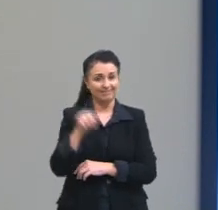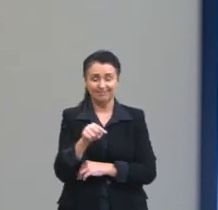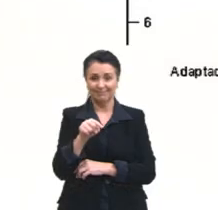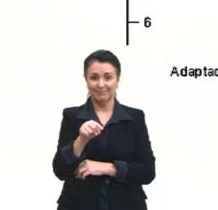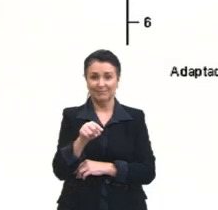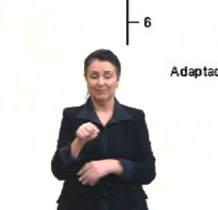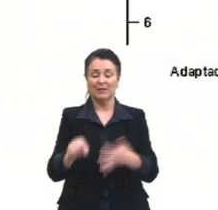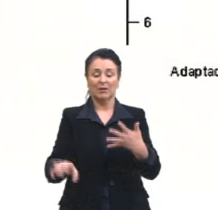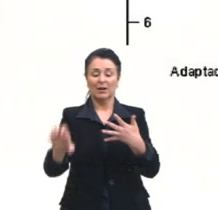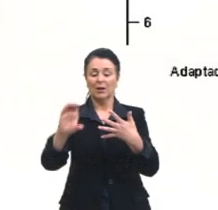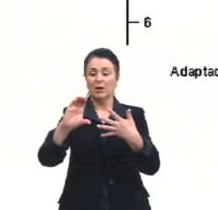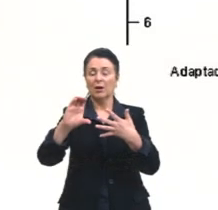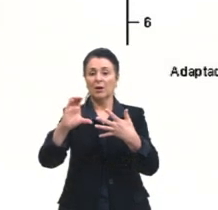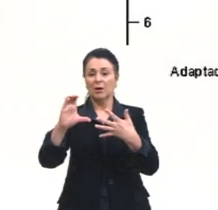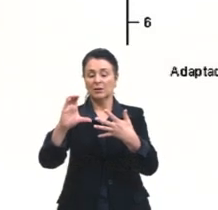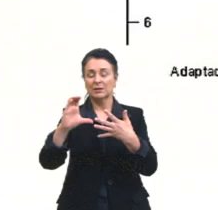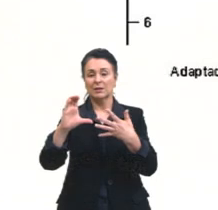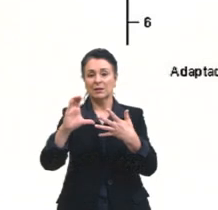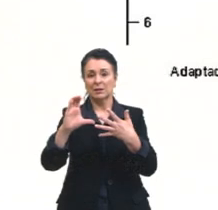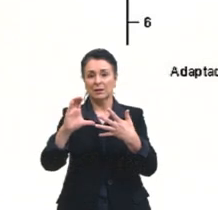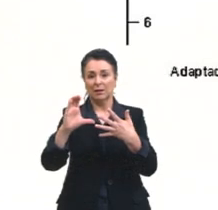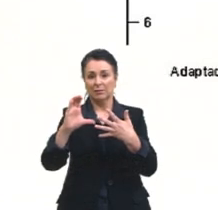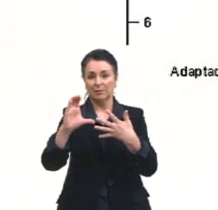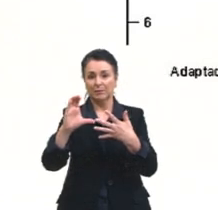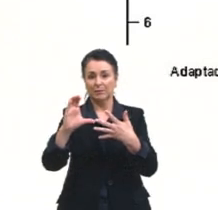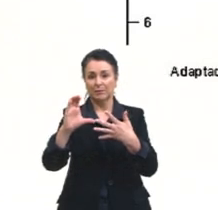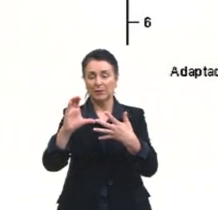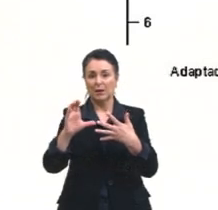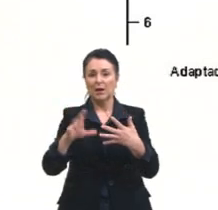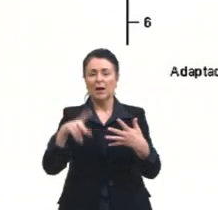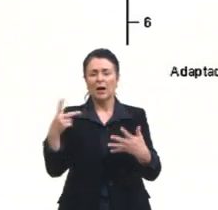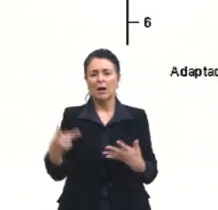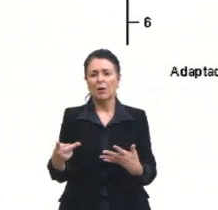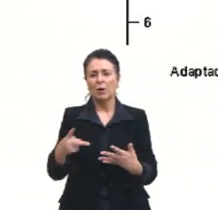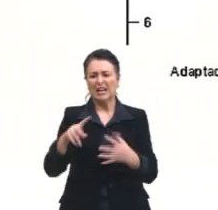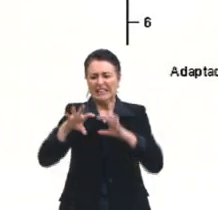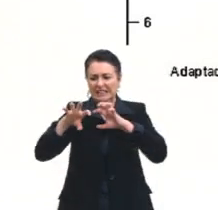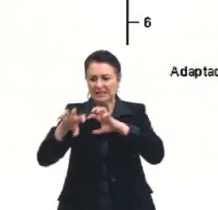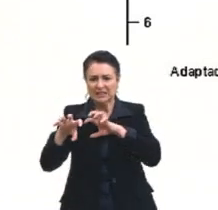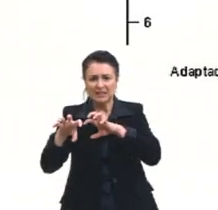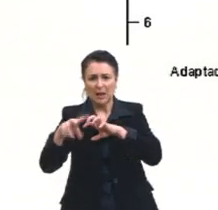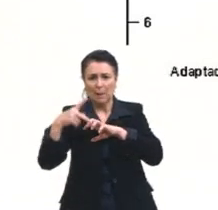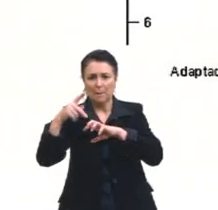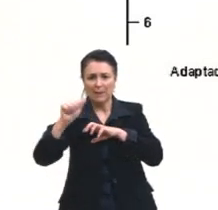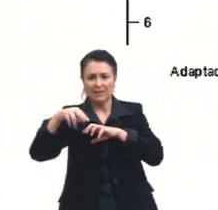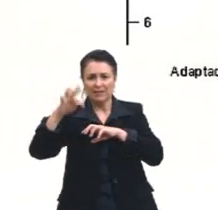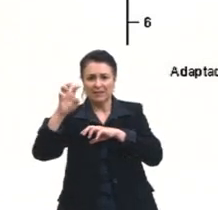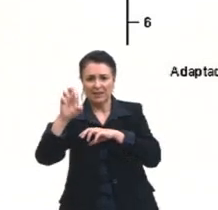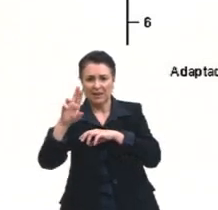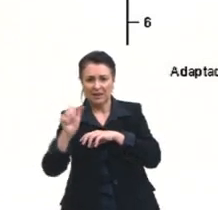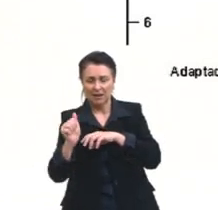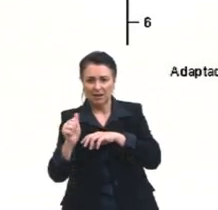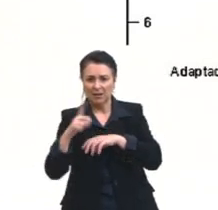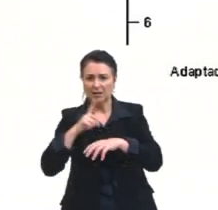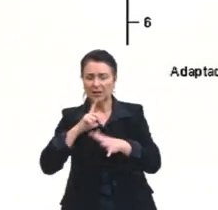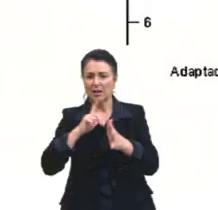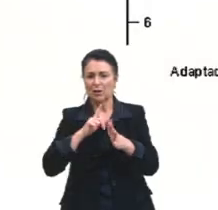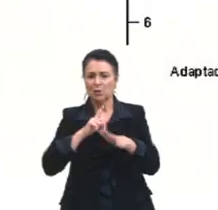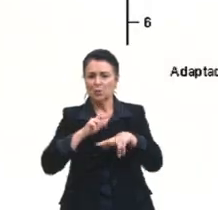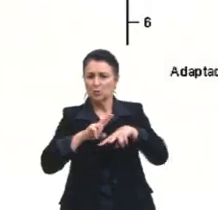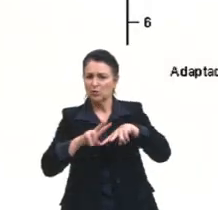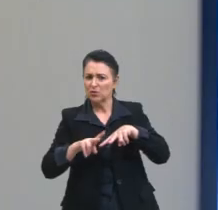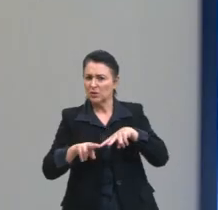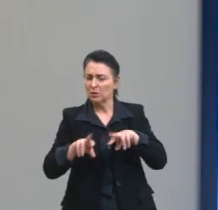letras e as panteras Nebulosas representa um gênero panthera que não tem a capacidade de